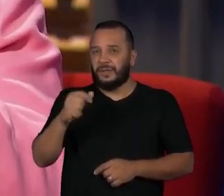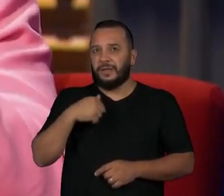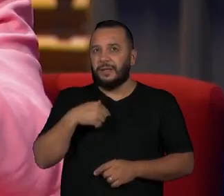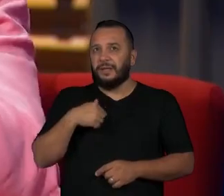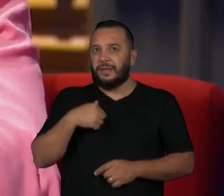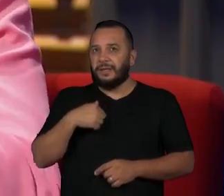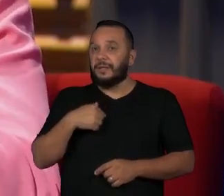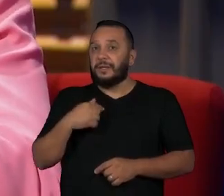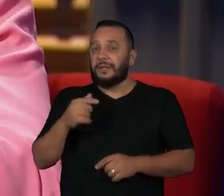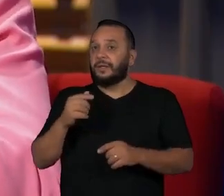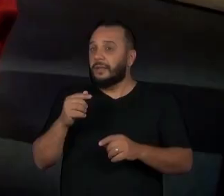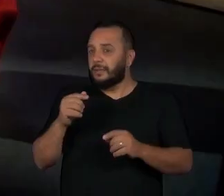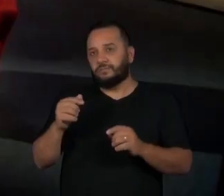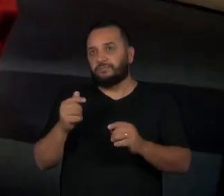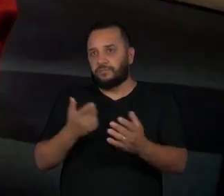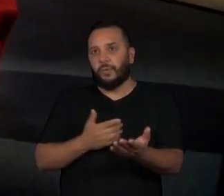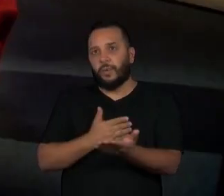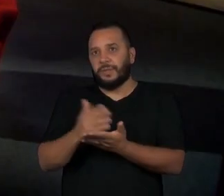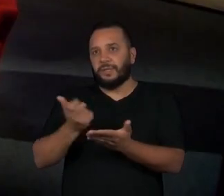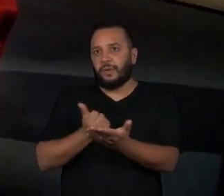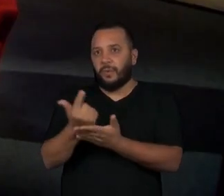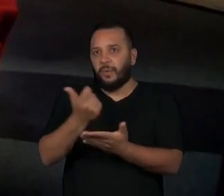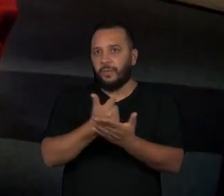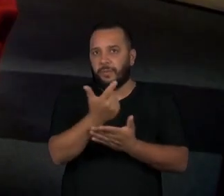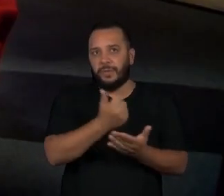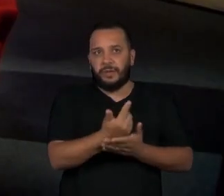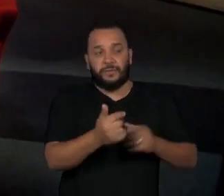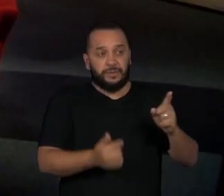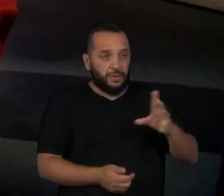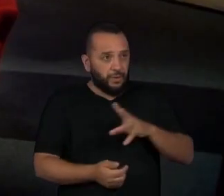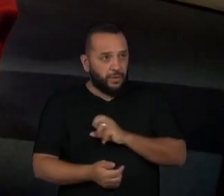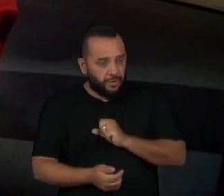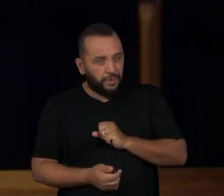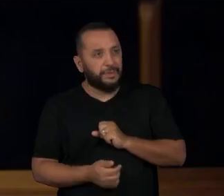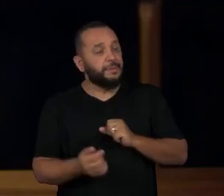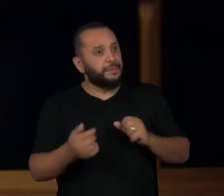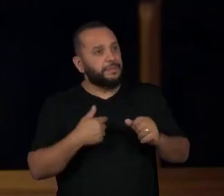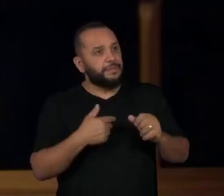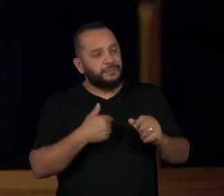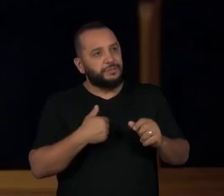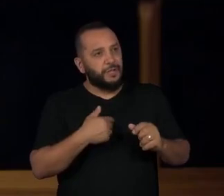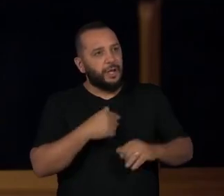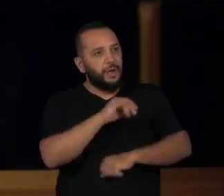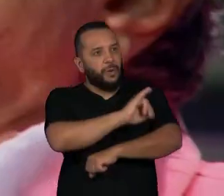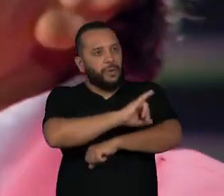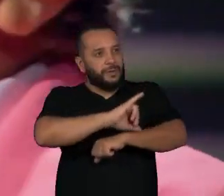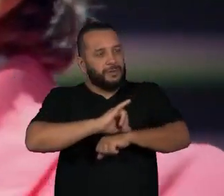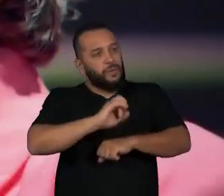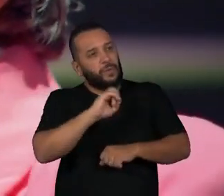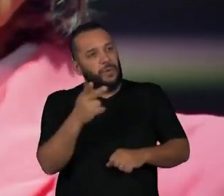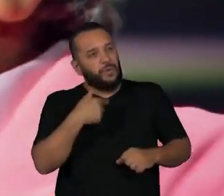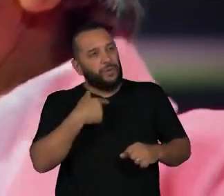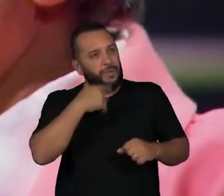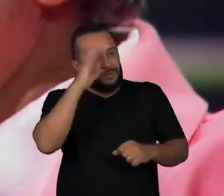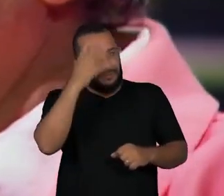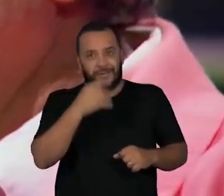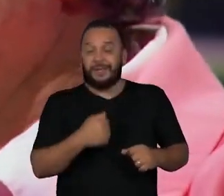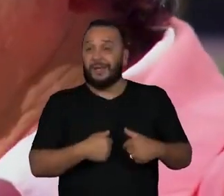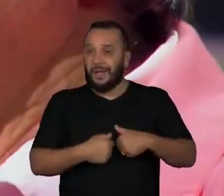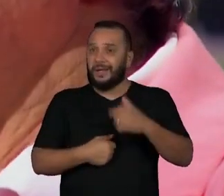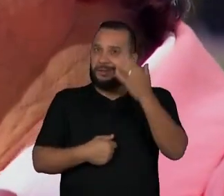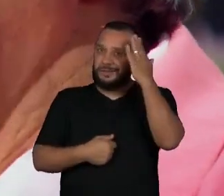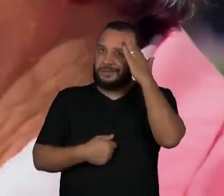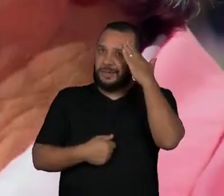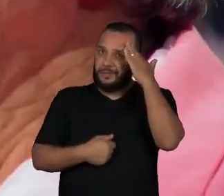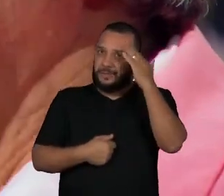então começou a comprar o seu Fascínio é é colecionar quebra cabeça ou resolver é saber deles